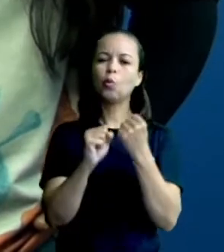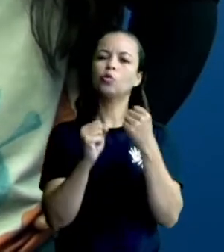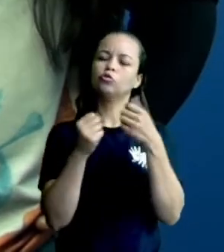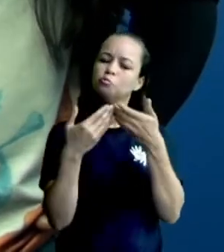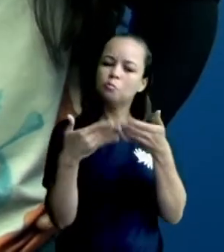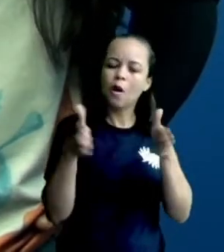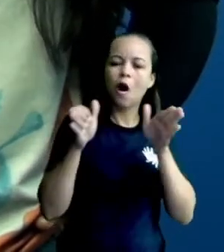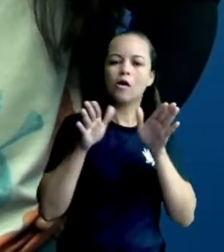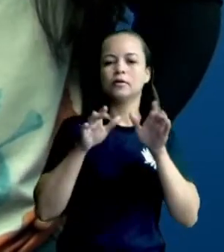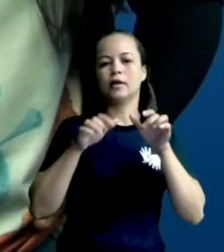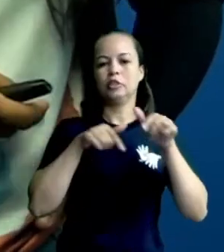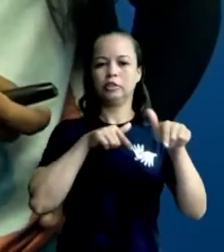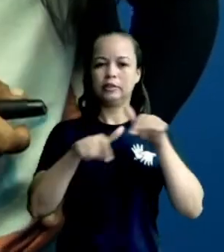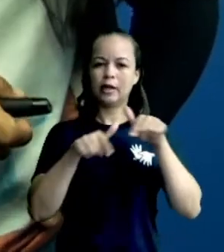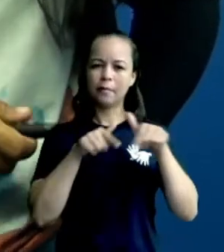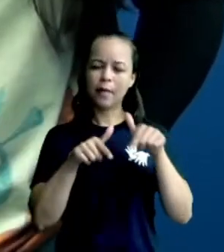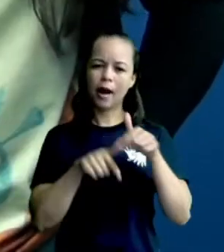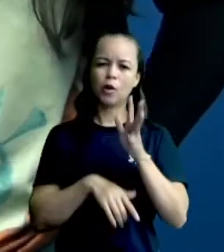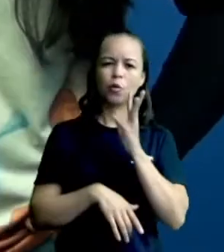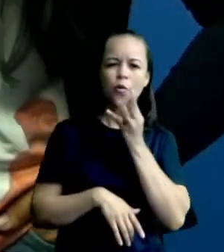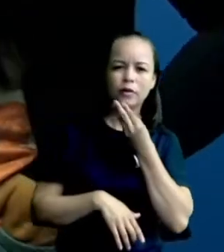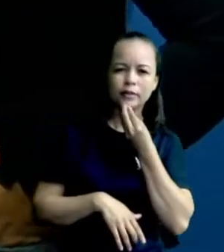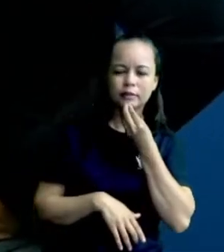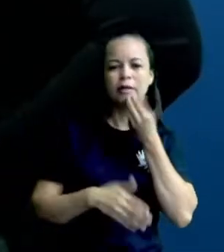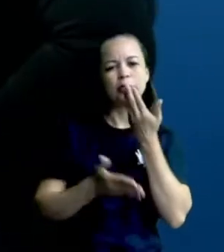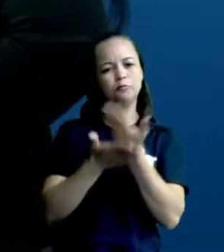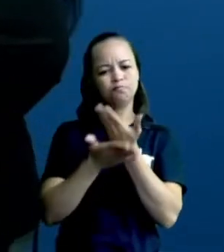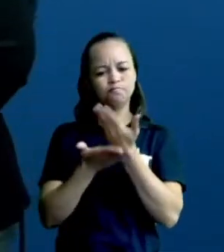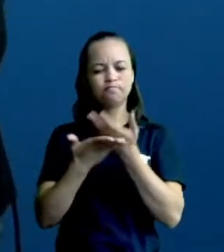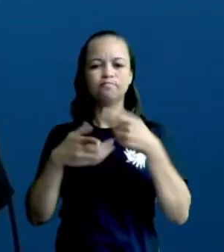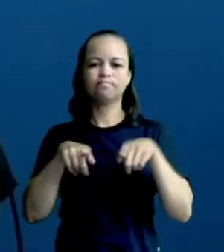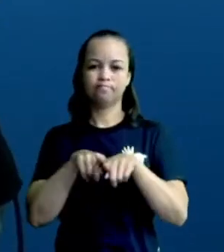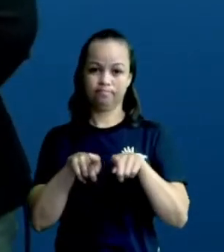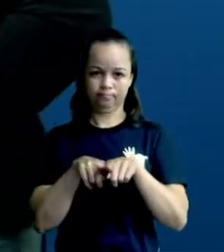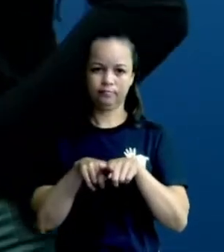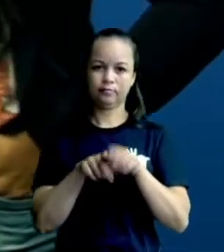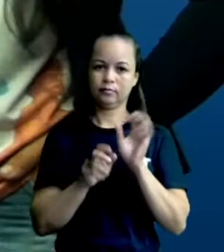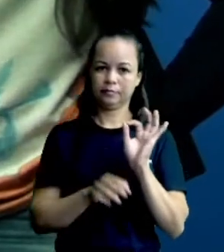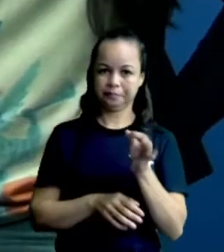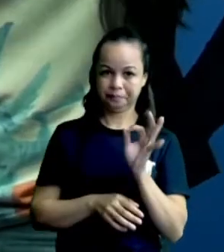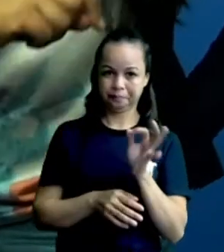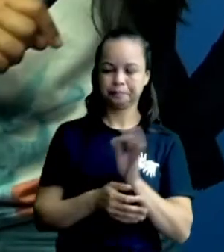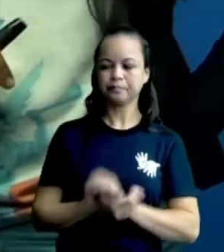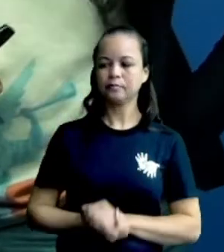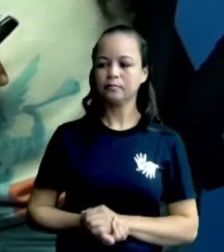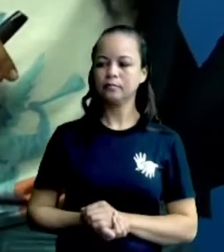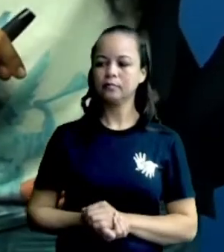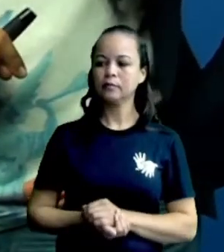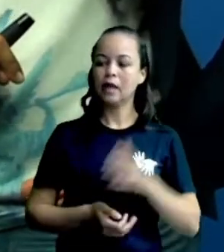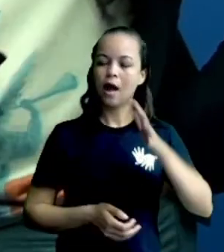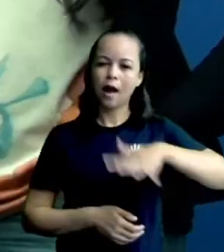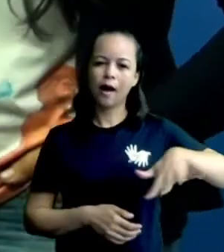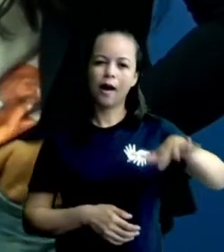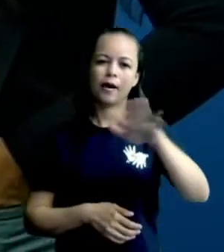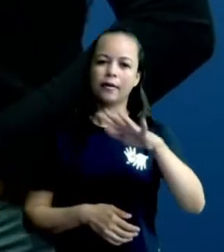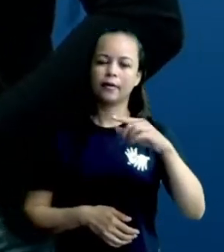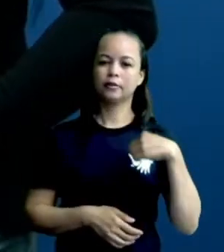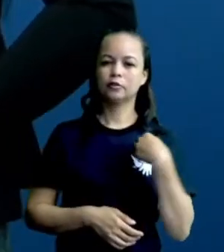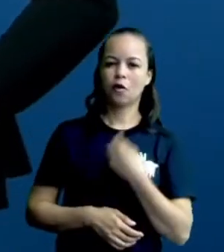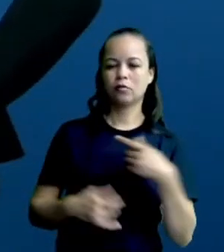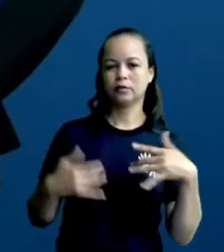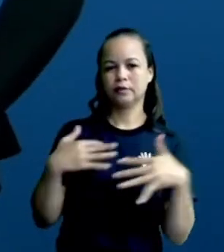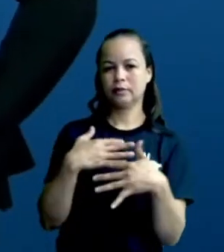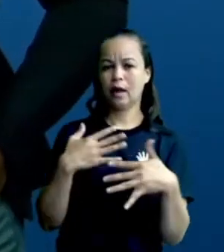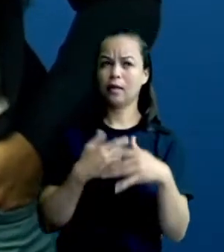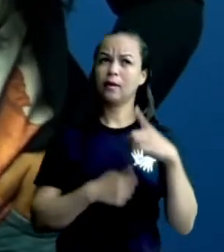de conhecimento e estudos, tá certo? A área de nossa cidade.